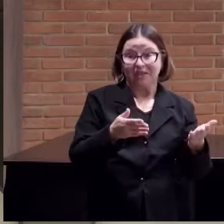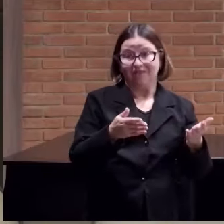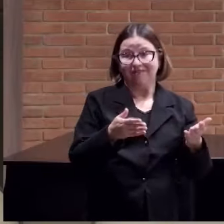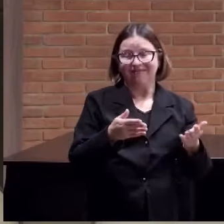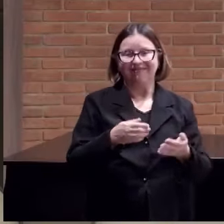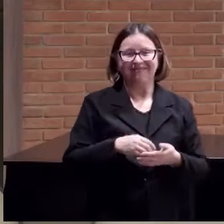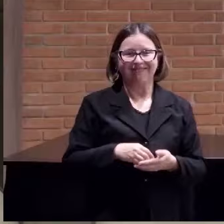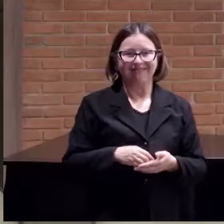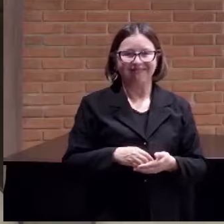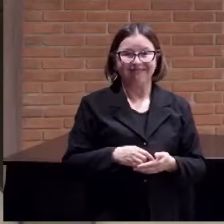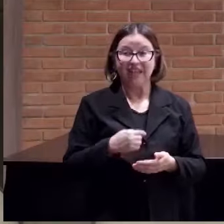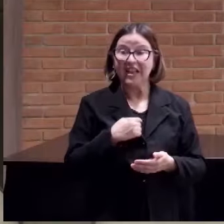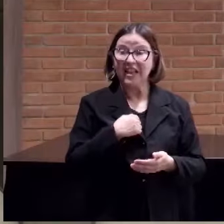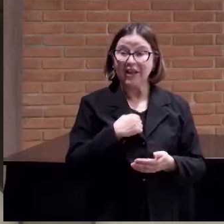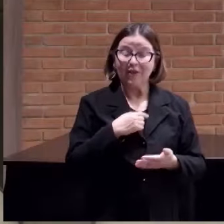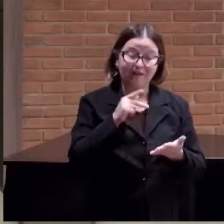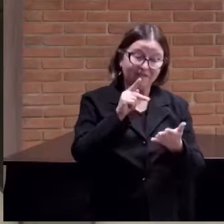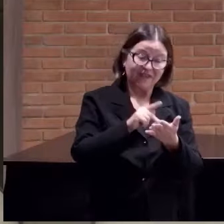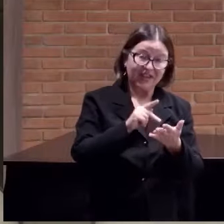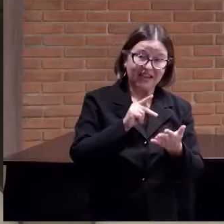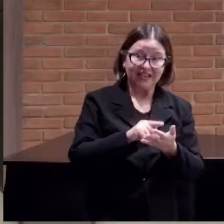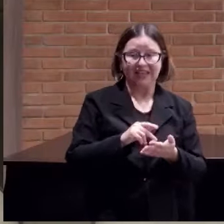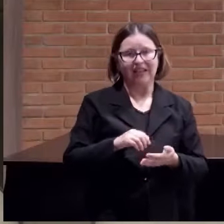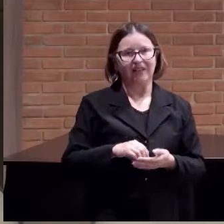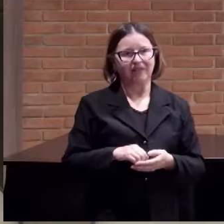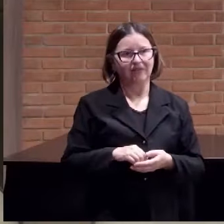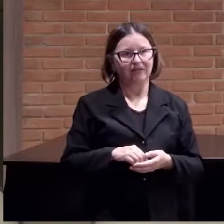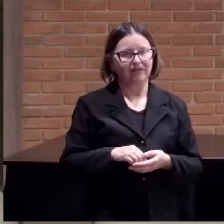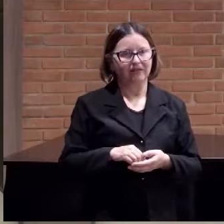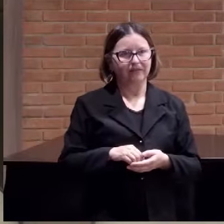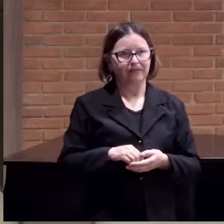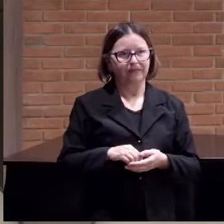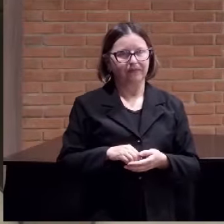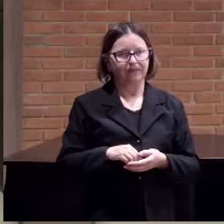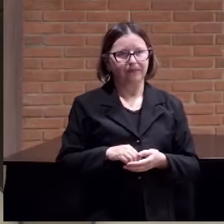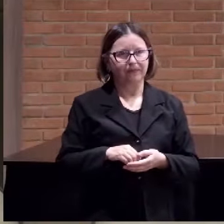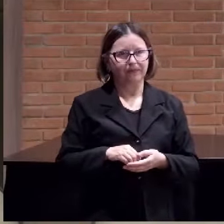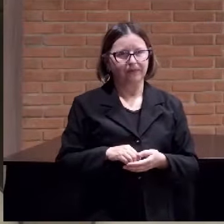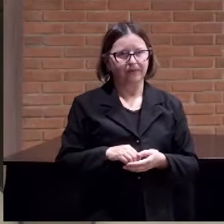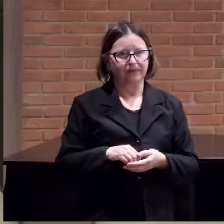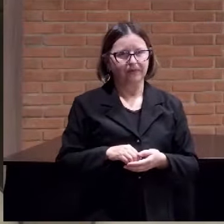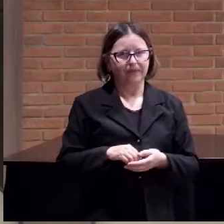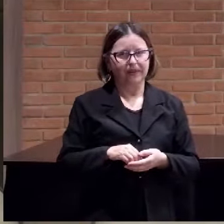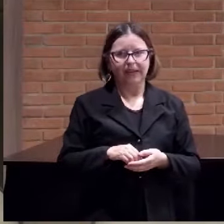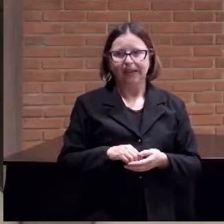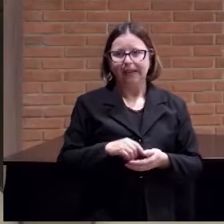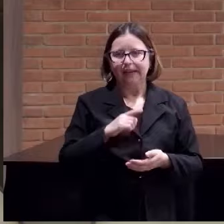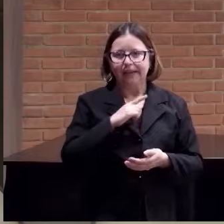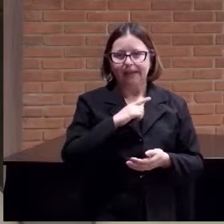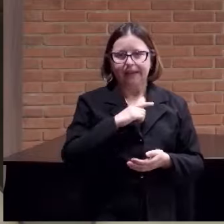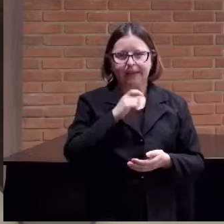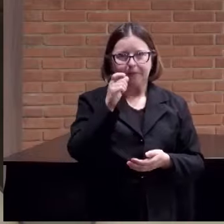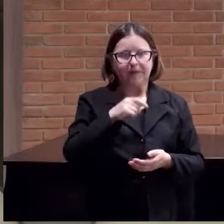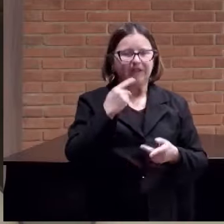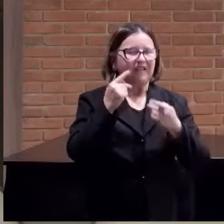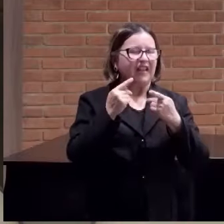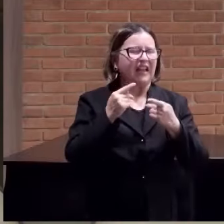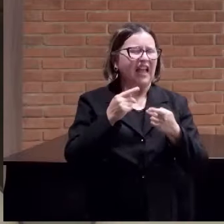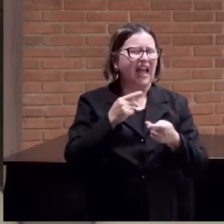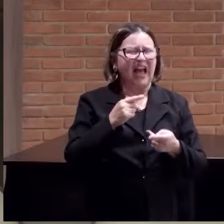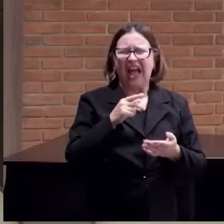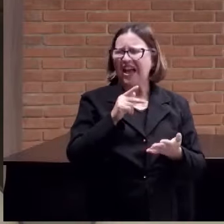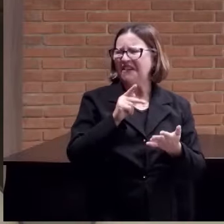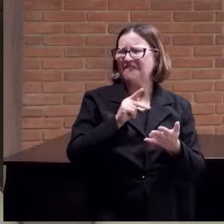Eu sou a verdade. E não venha me com essa história de que verdade é particular. Não, verdade é